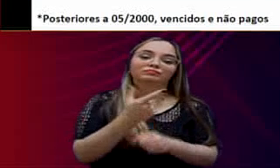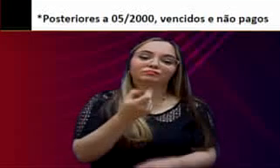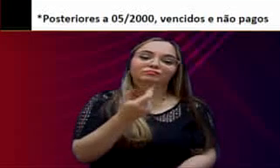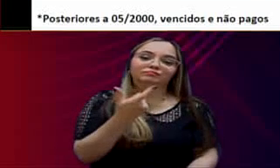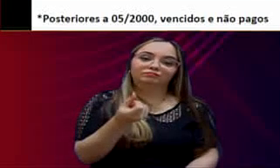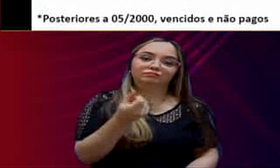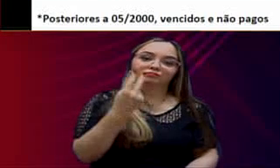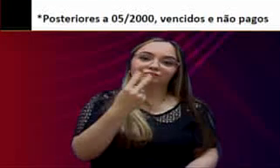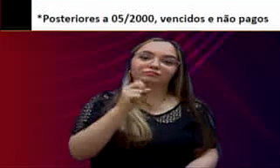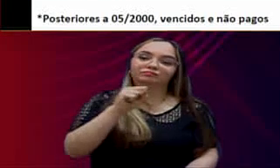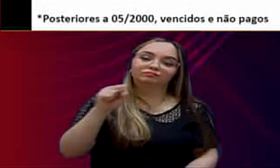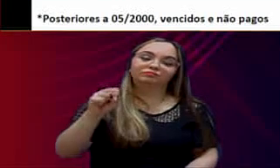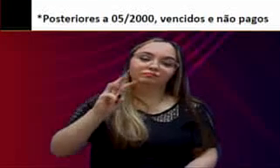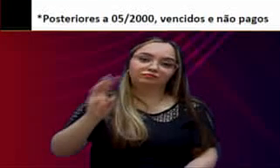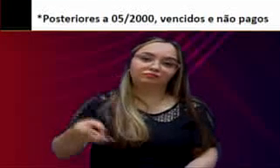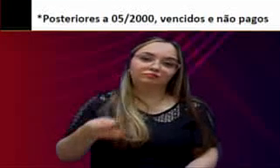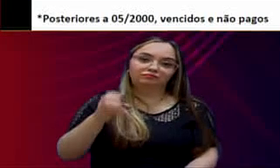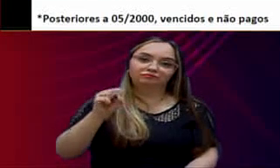288